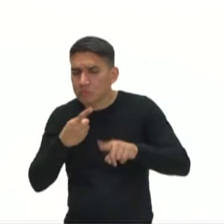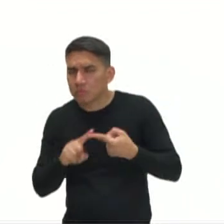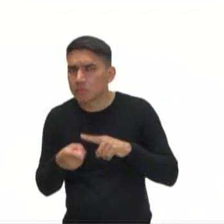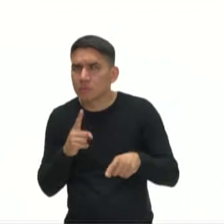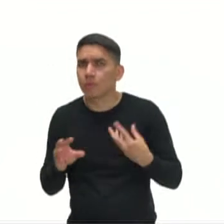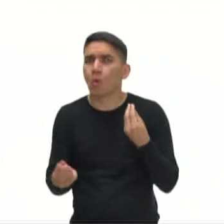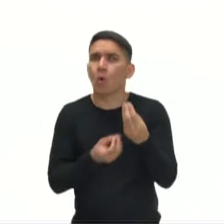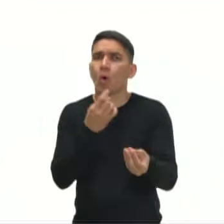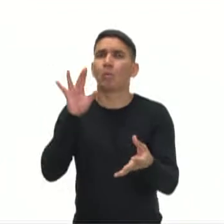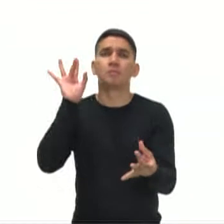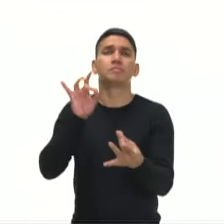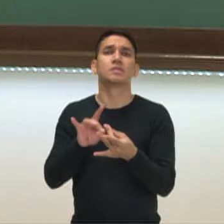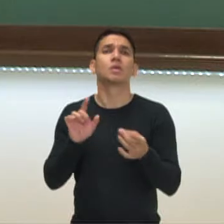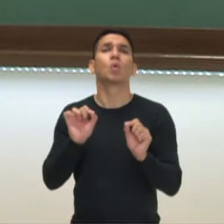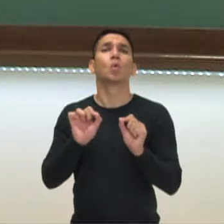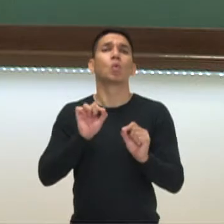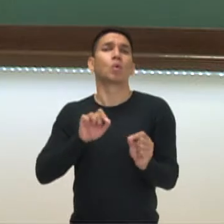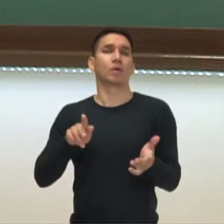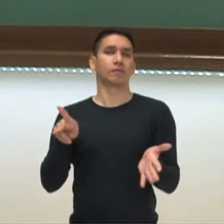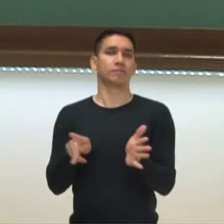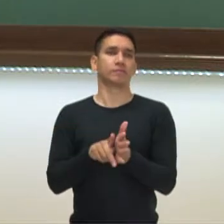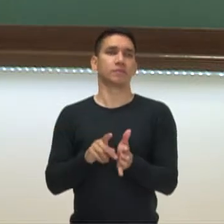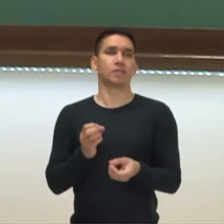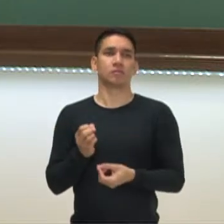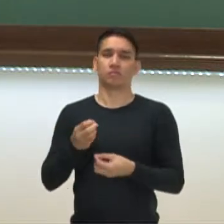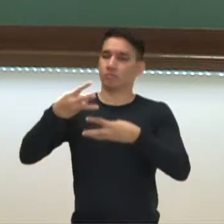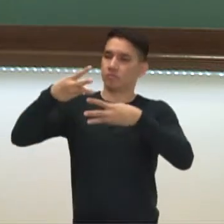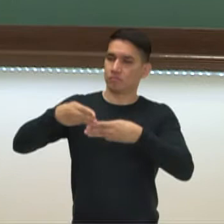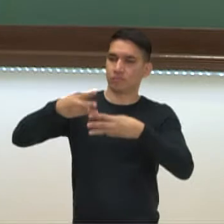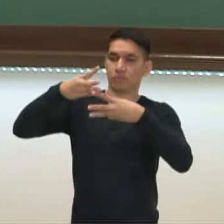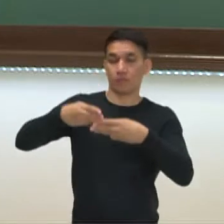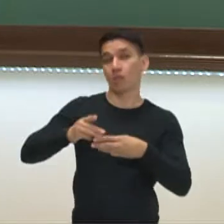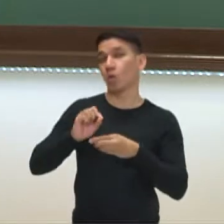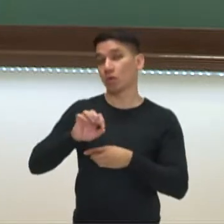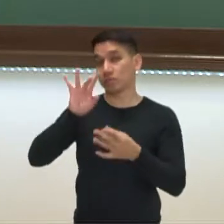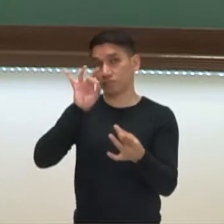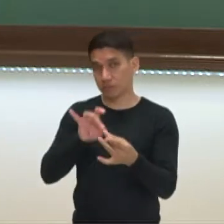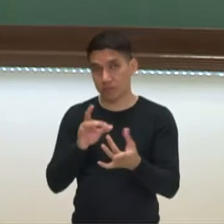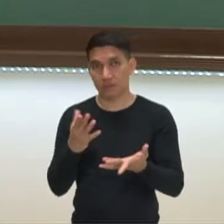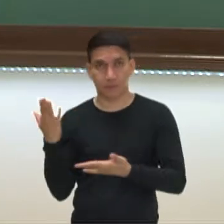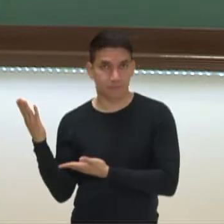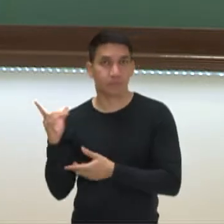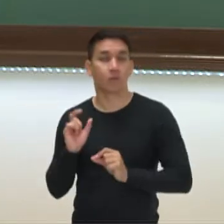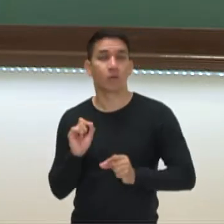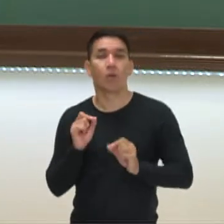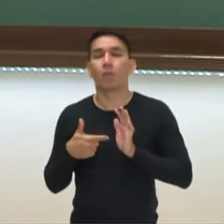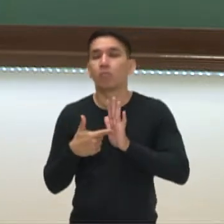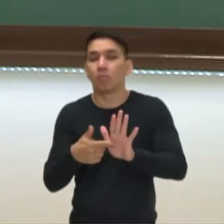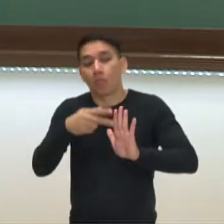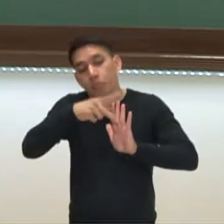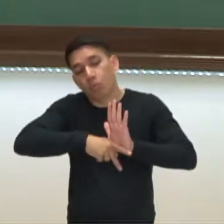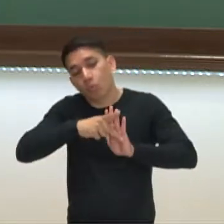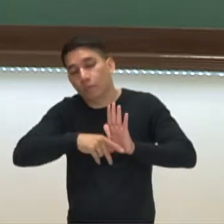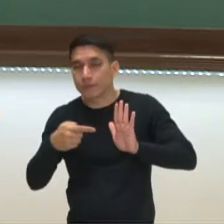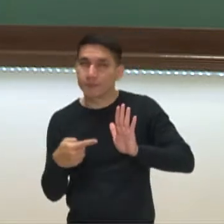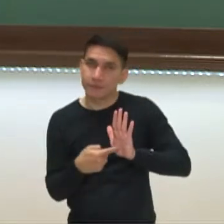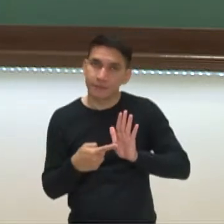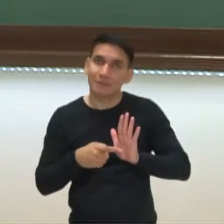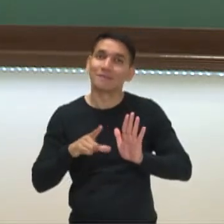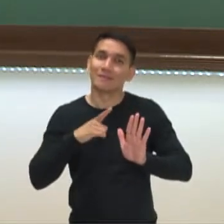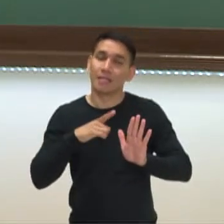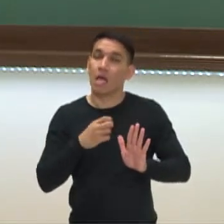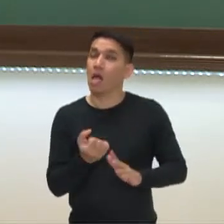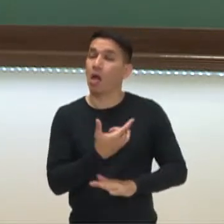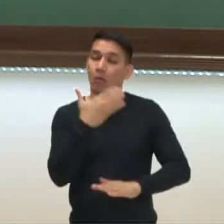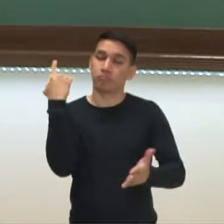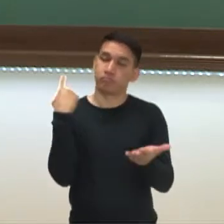elétrica específica, um certo valor de ohms bem específico, porque os projetos exigem certos